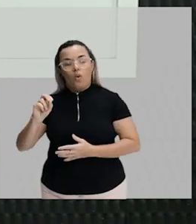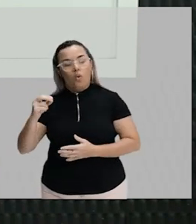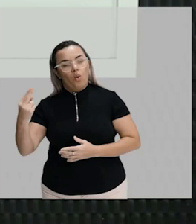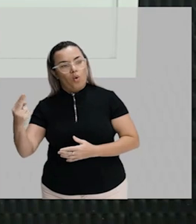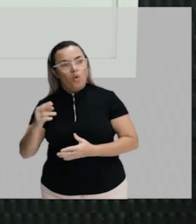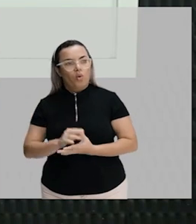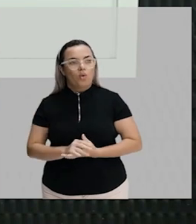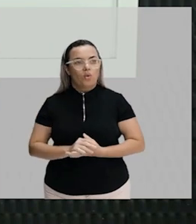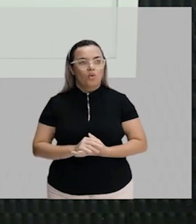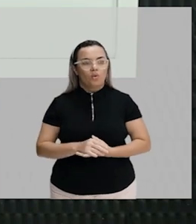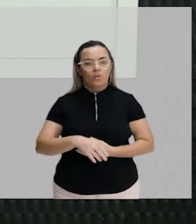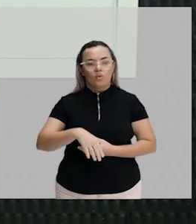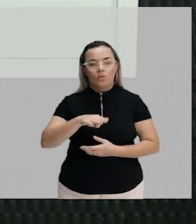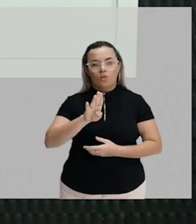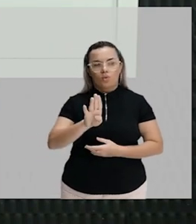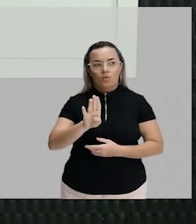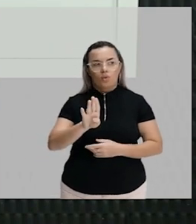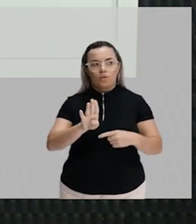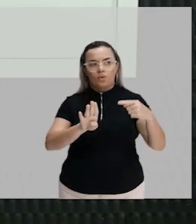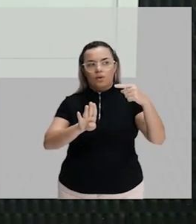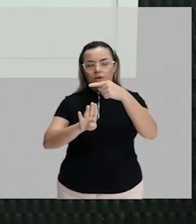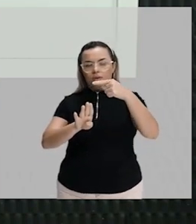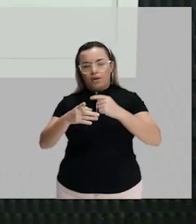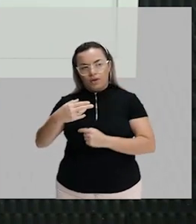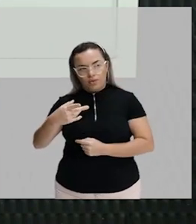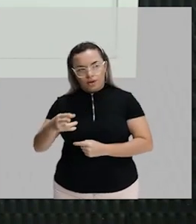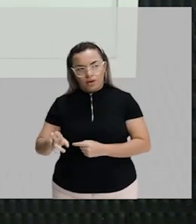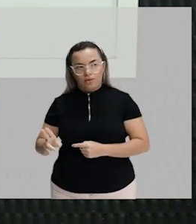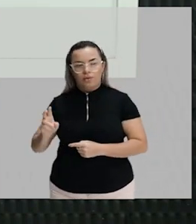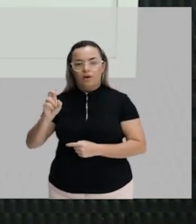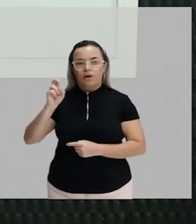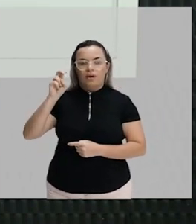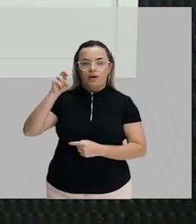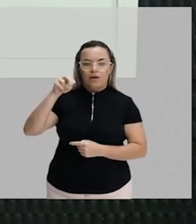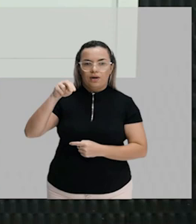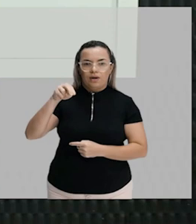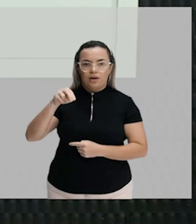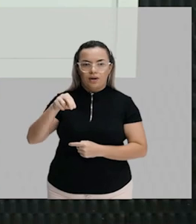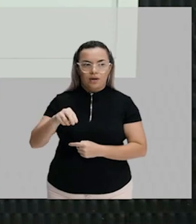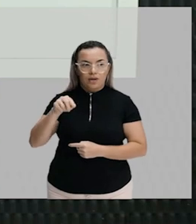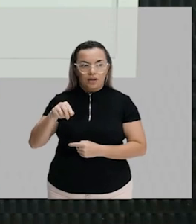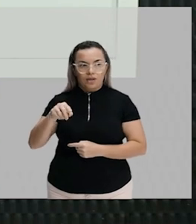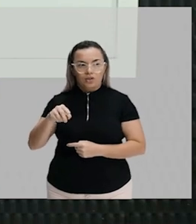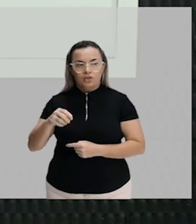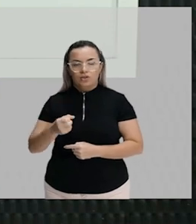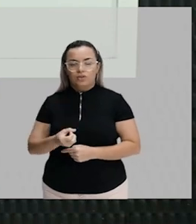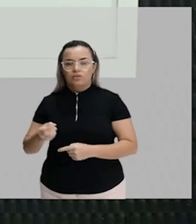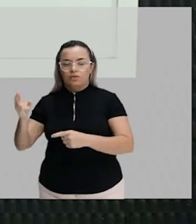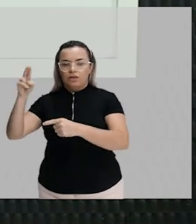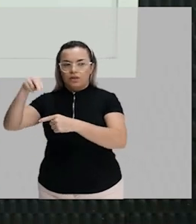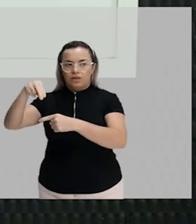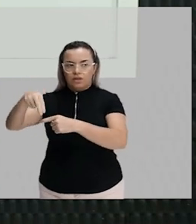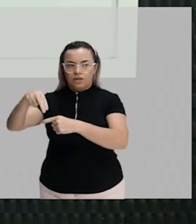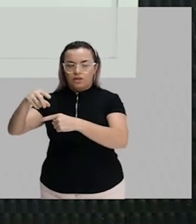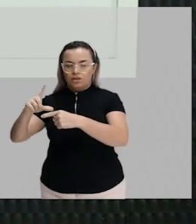constante número de volta sobre comprimento vezes a corrente certo então ele tá dizendo que é proporcional